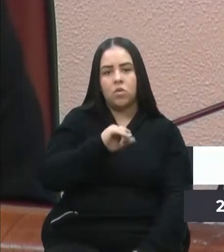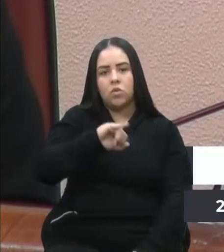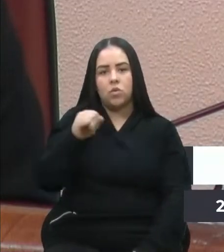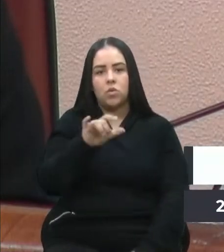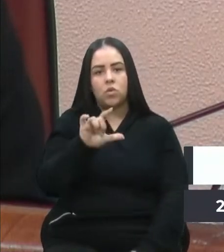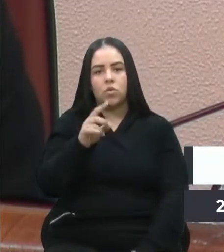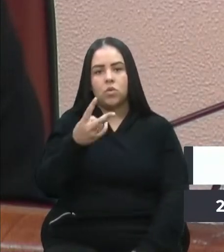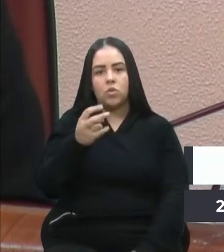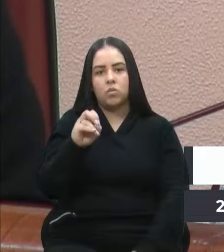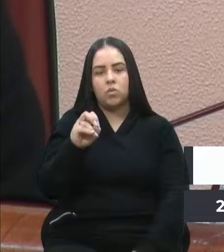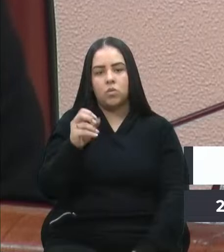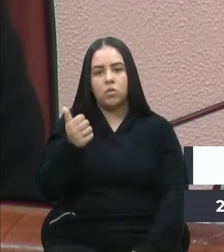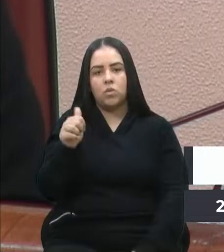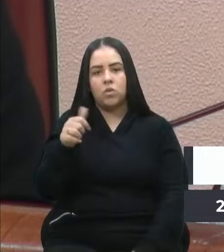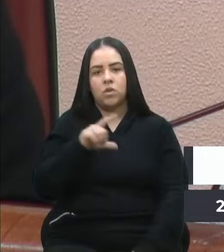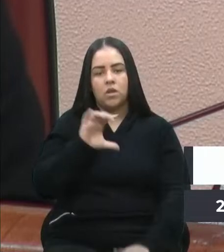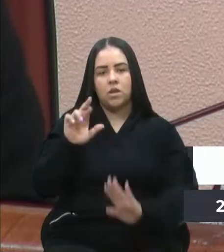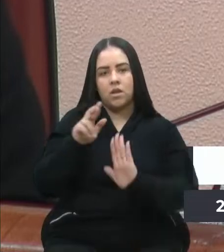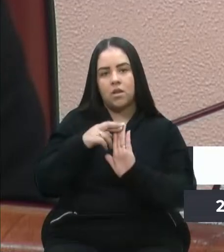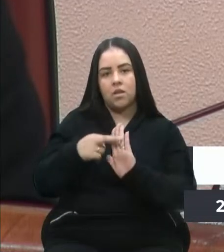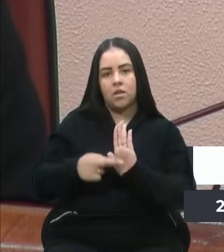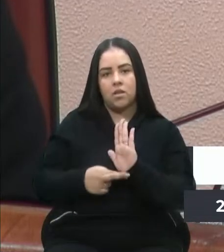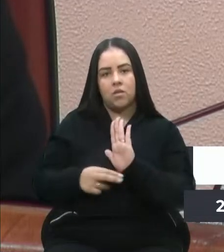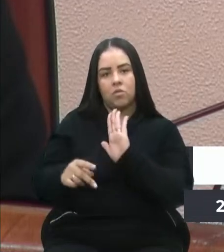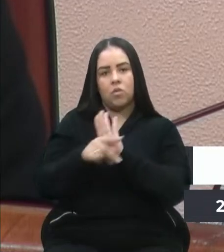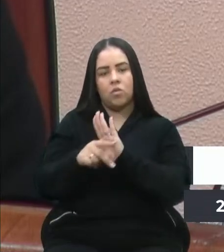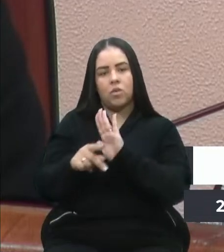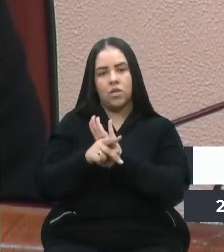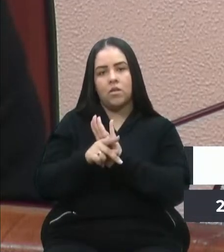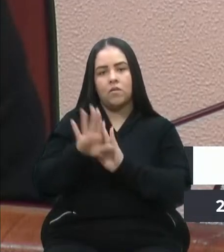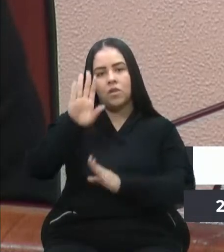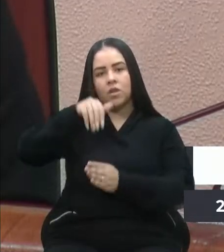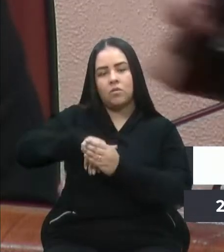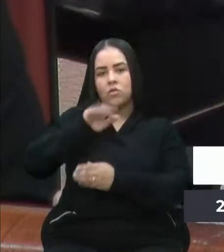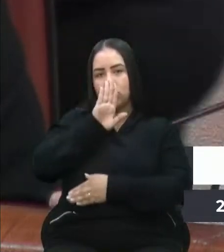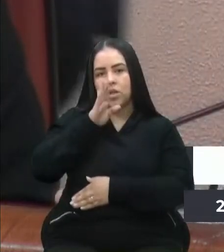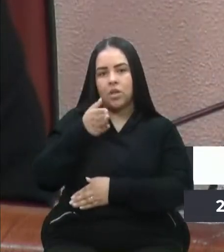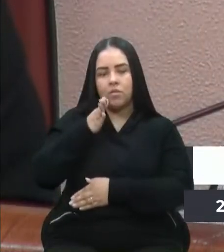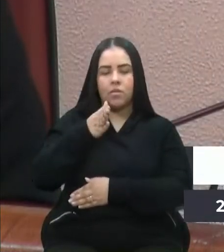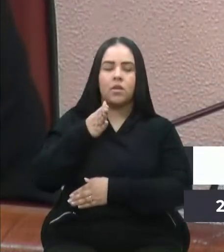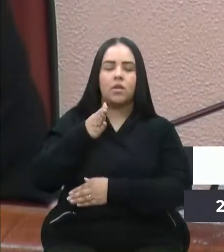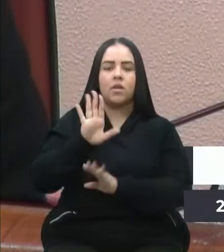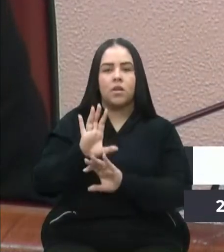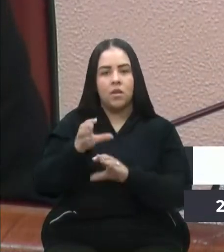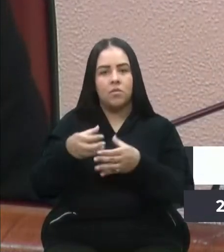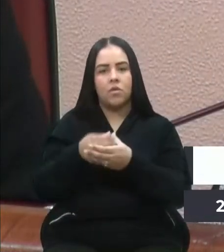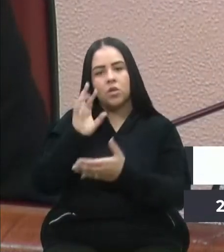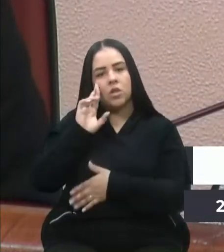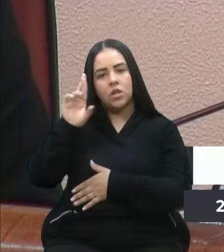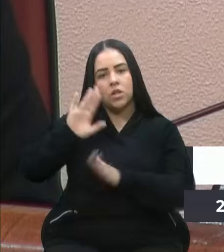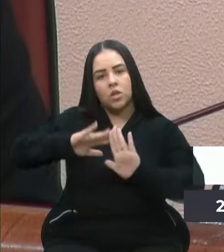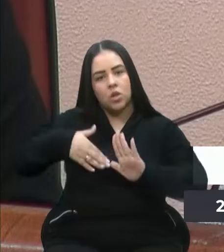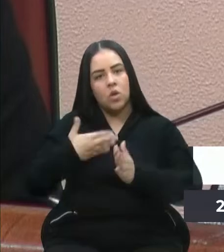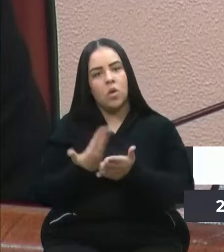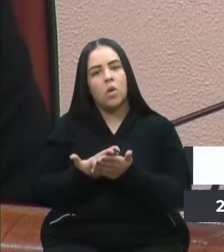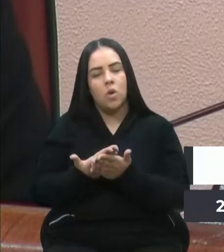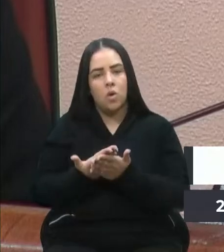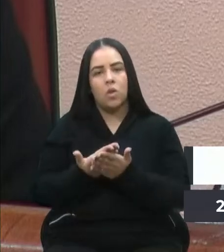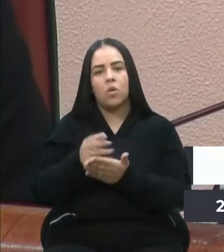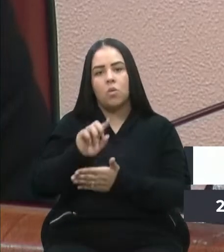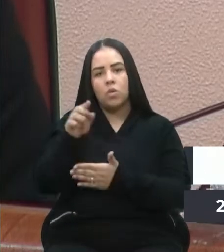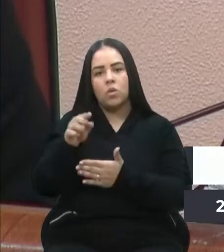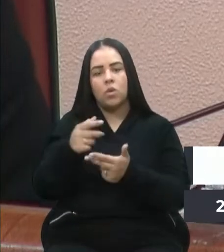que estabelece regramento referente à eleição direta para equipes diretivas das escolas municipais e da outras providências. Contém